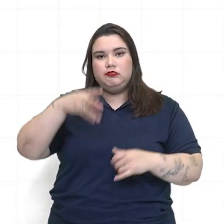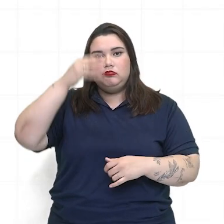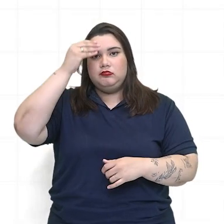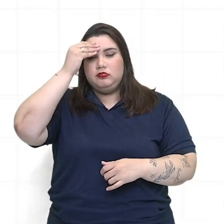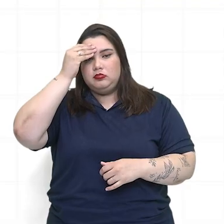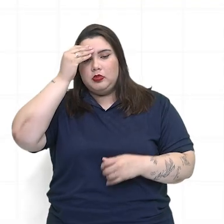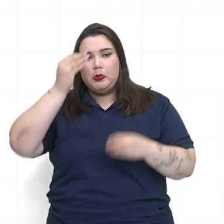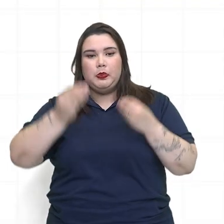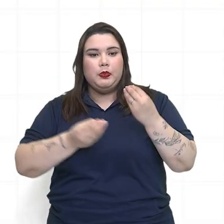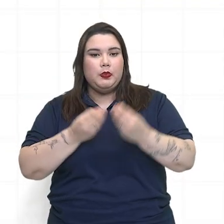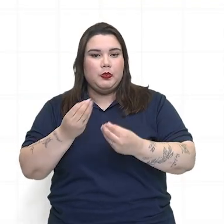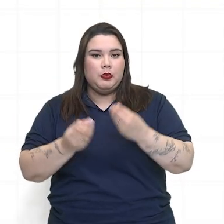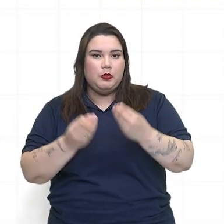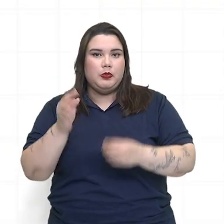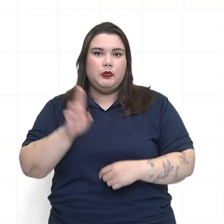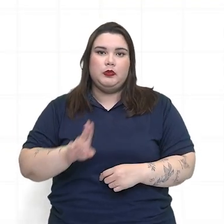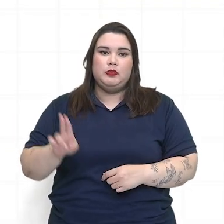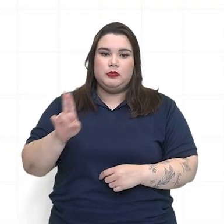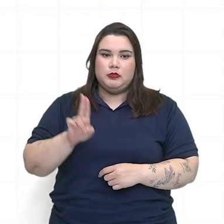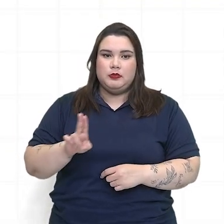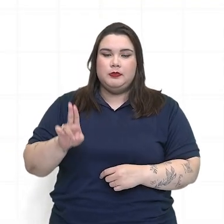são realizados por